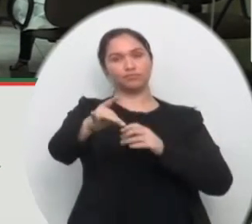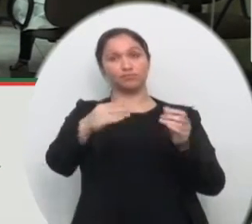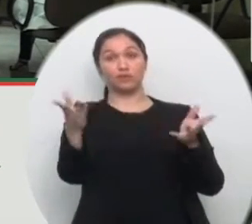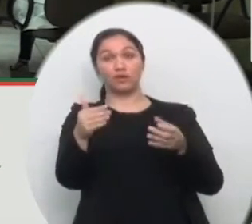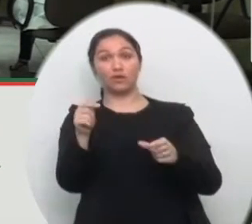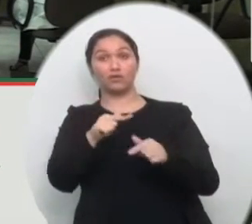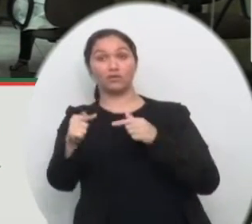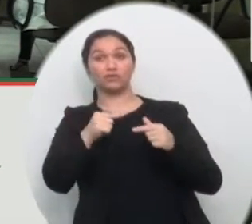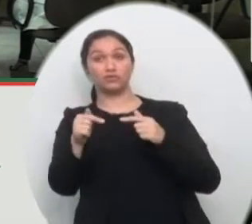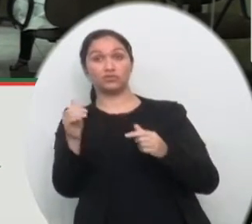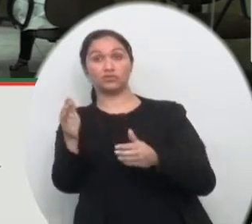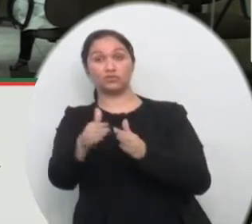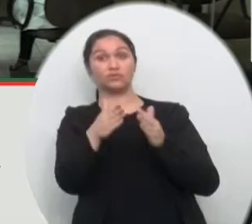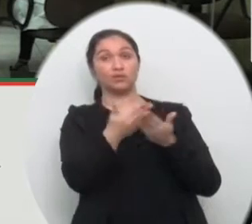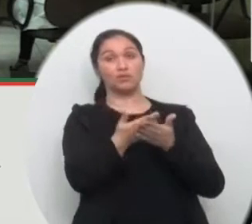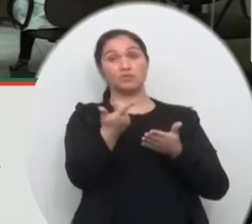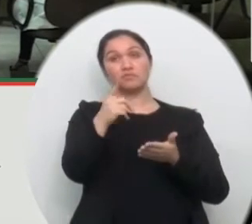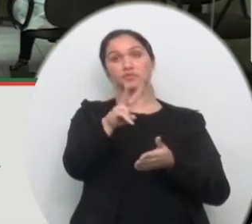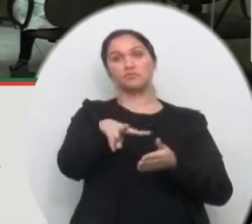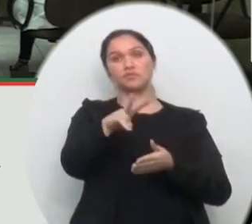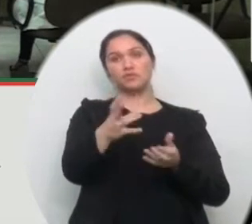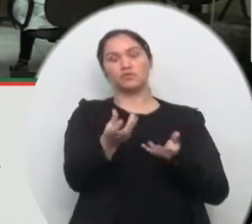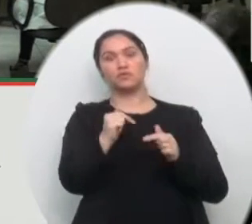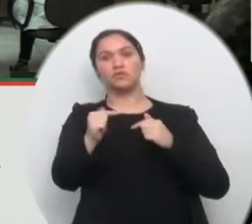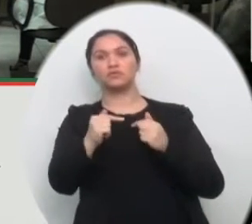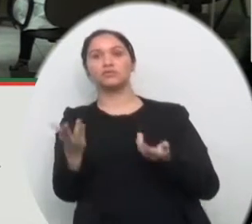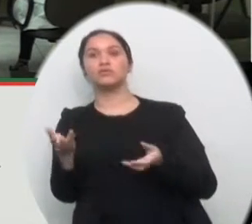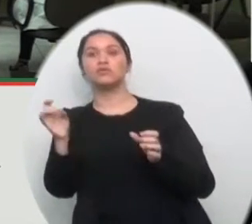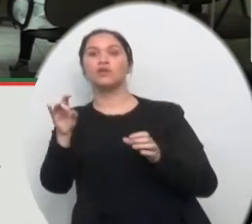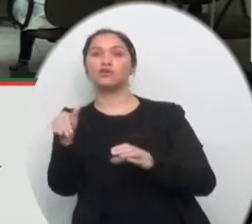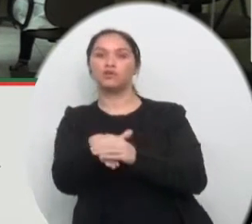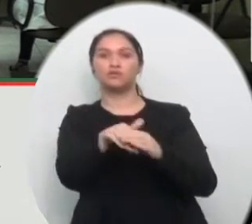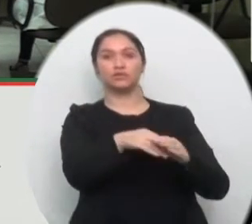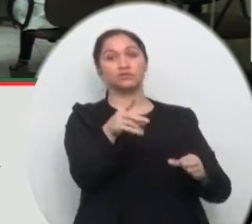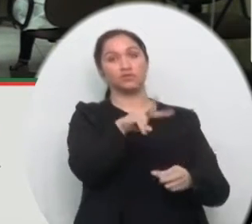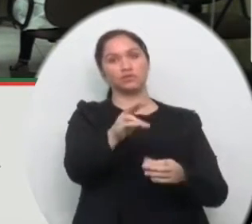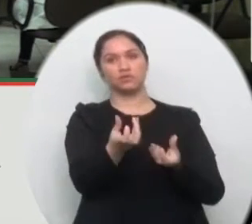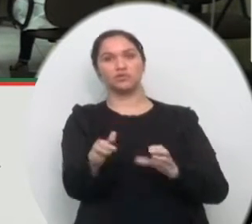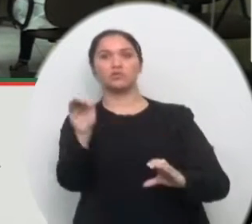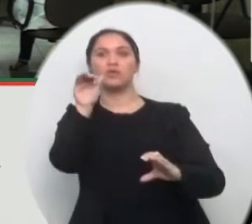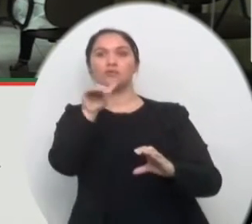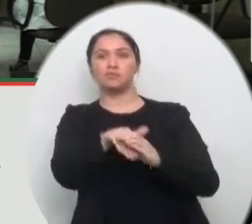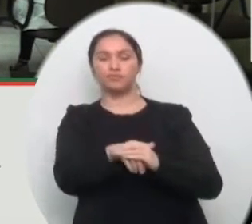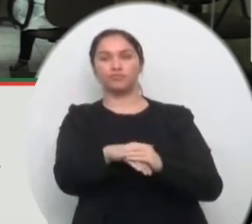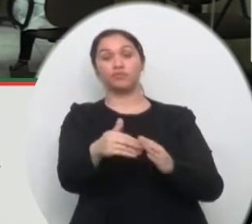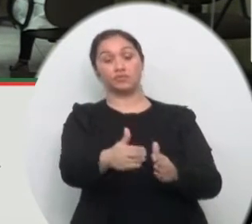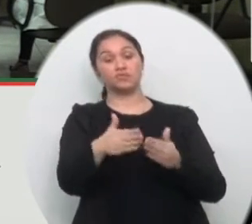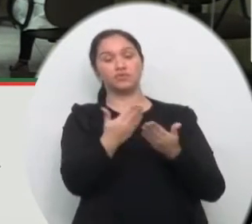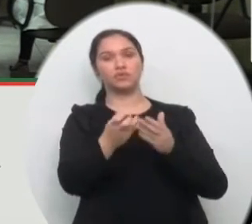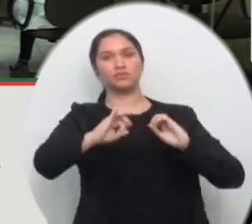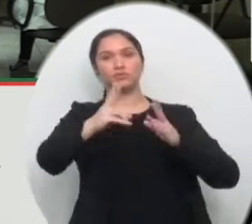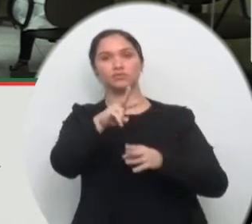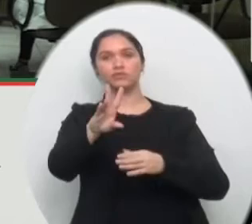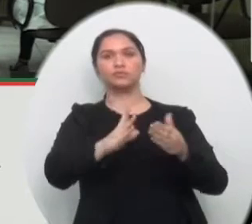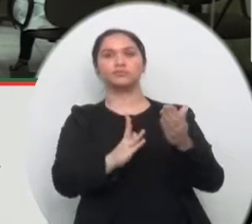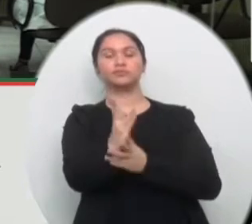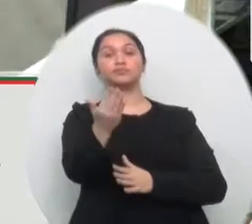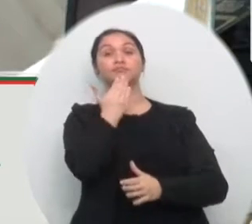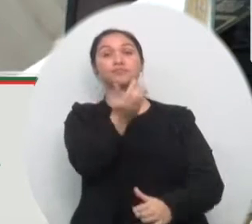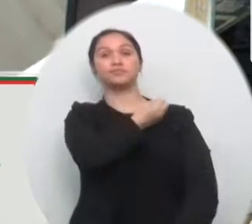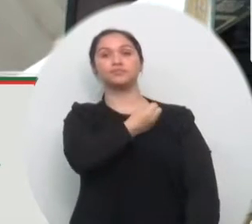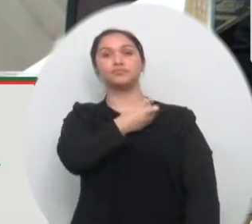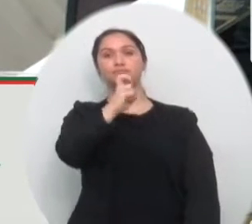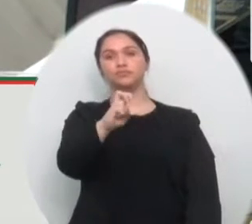discutir, o requerimento está em votação. Os vereadores contrários se manifestem. O requerimento foi aprovado por unanimidade. Indicação